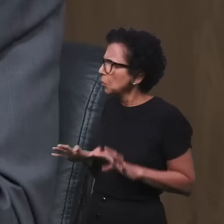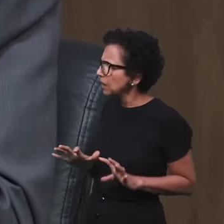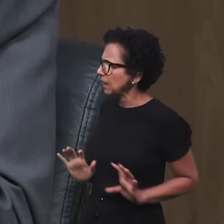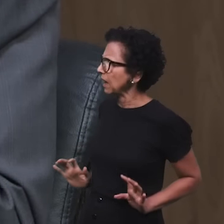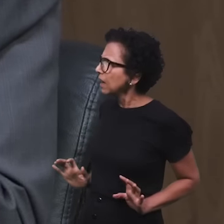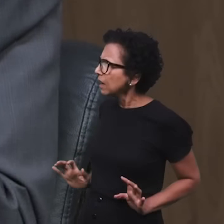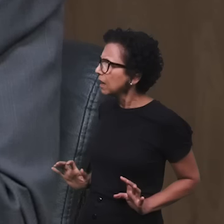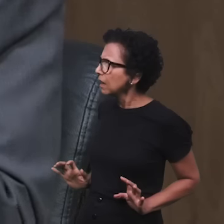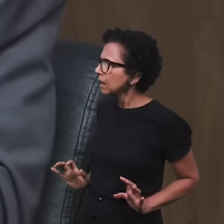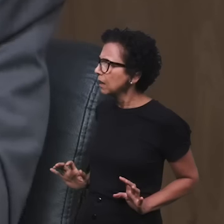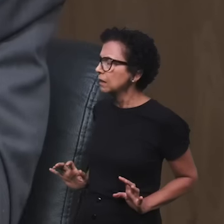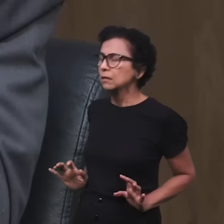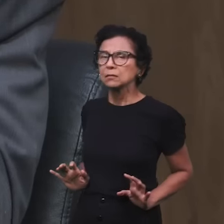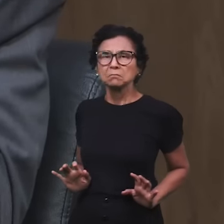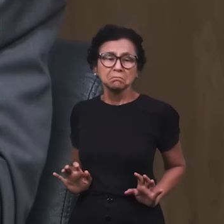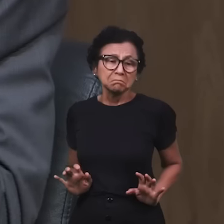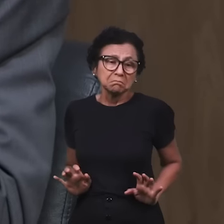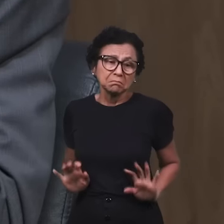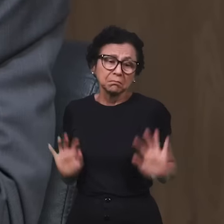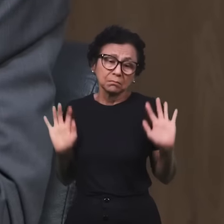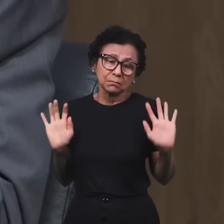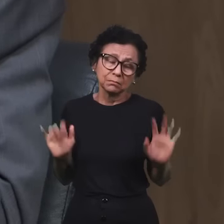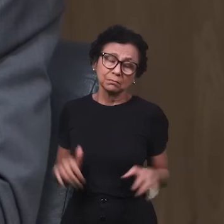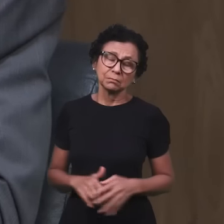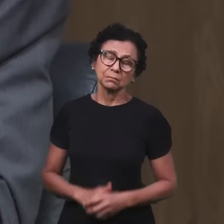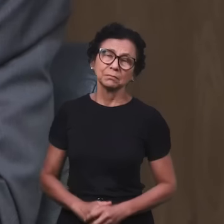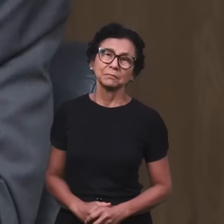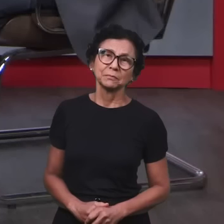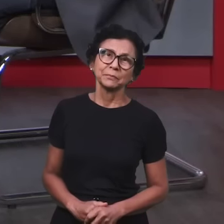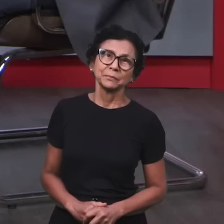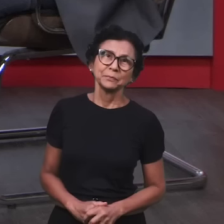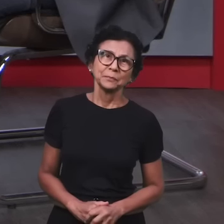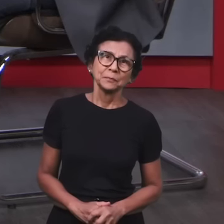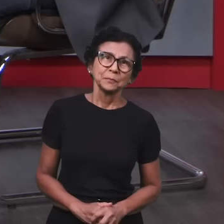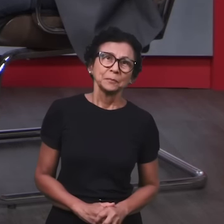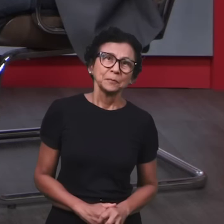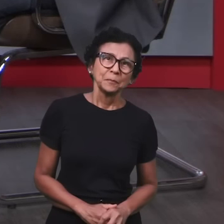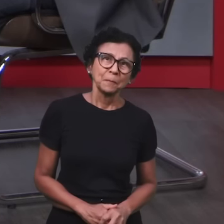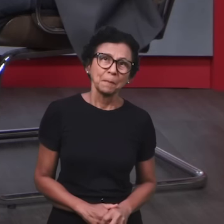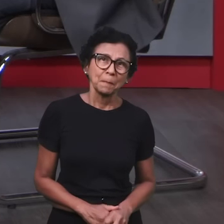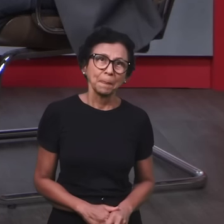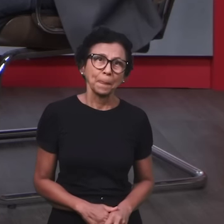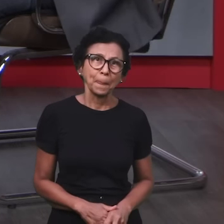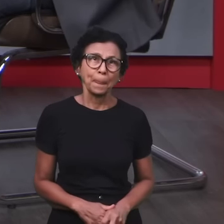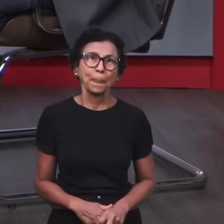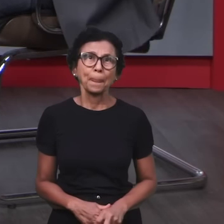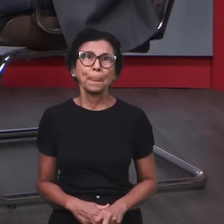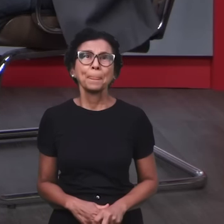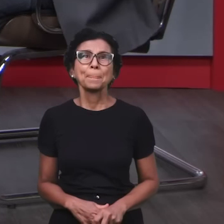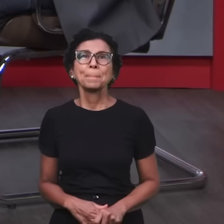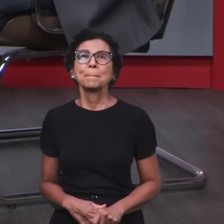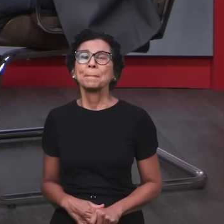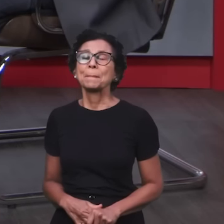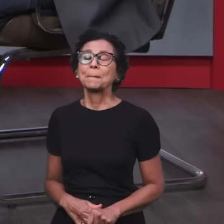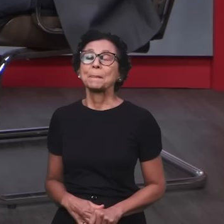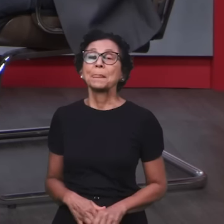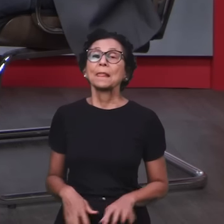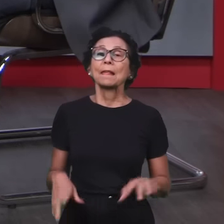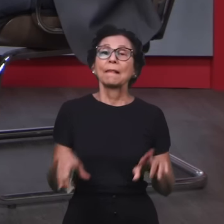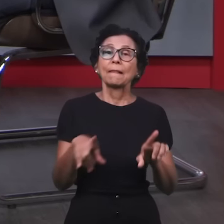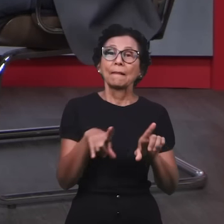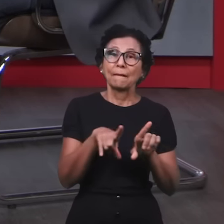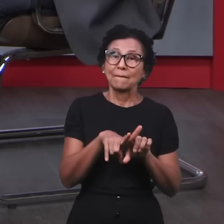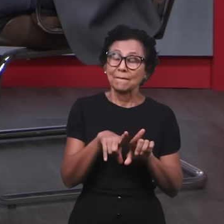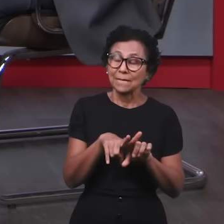mas voltou. Não, e outra coisa, ainda levou mais uma coisa, levou terra para fazer um altar lá. Então, ele não queria ajoelhar